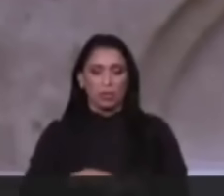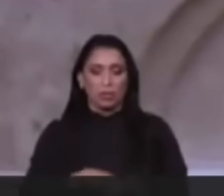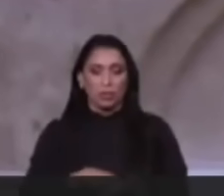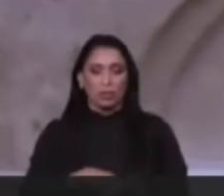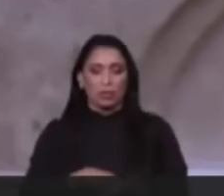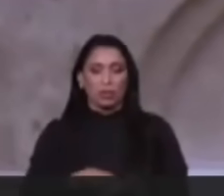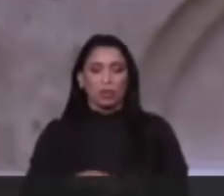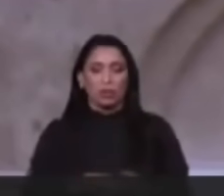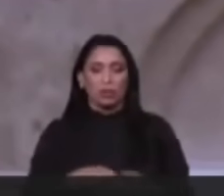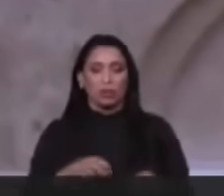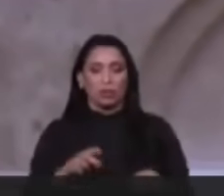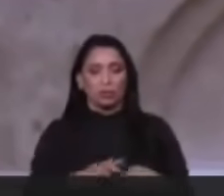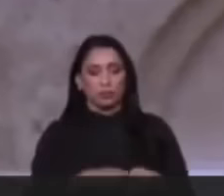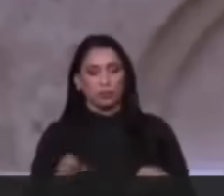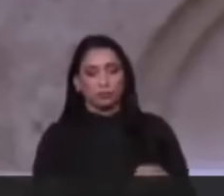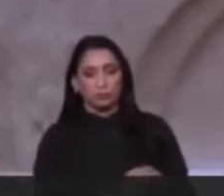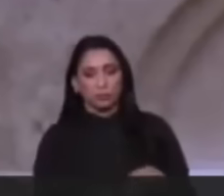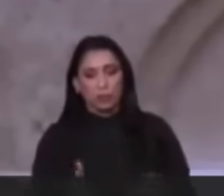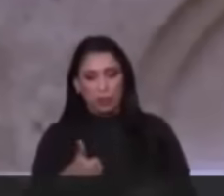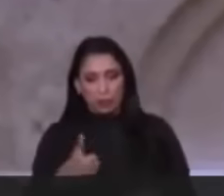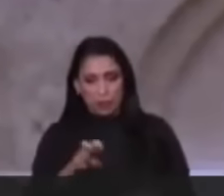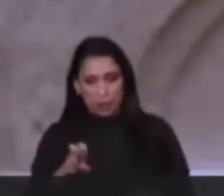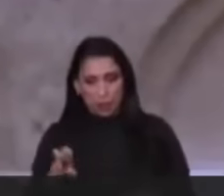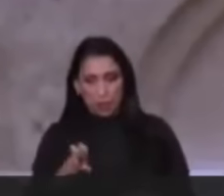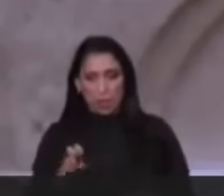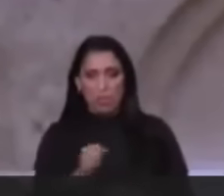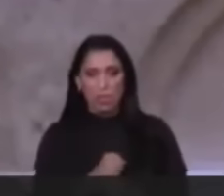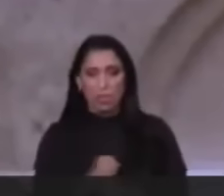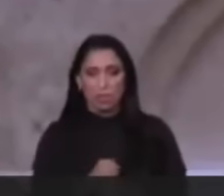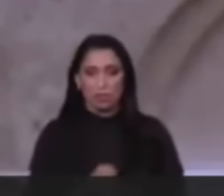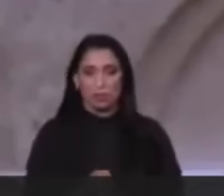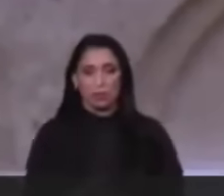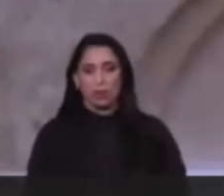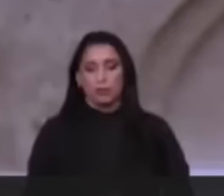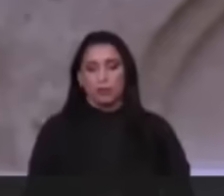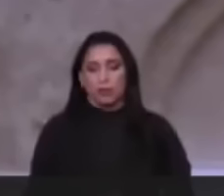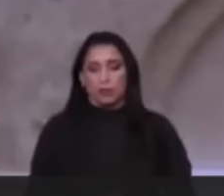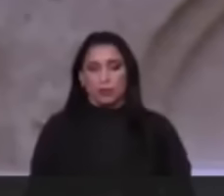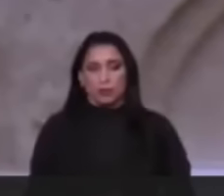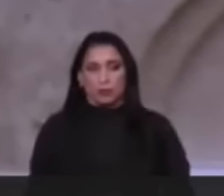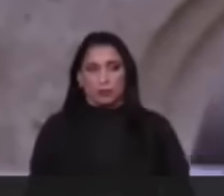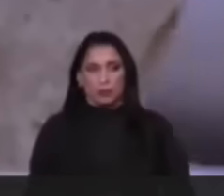privativa de liberdade em 15 anos. É isso, ministro Zanin. Agradeço a Exatamente, Vossa presidente.